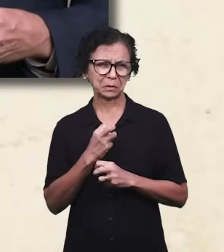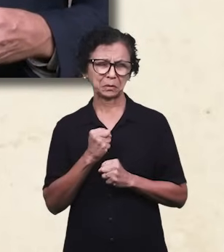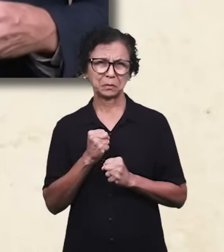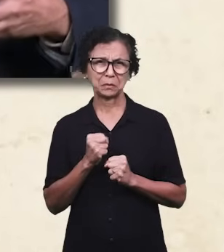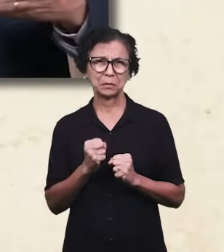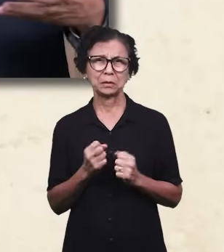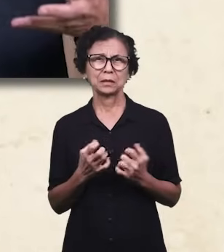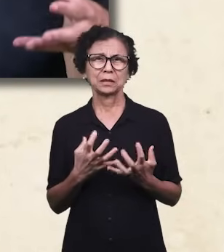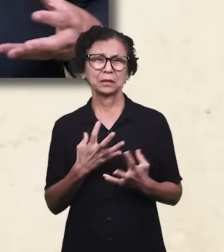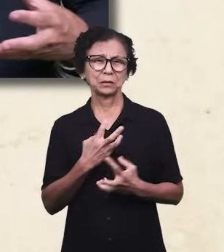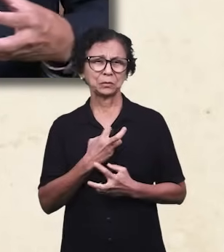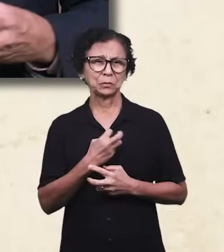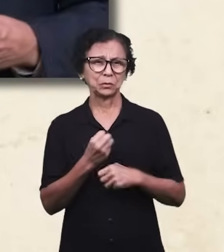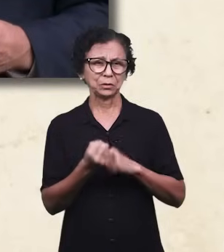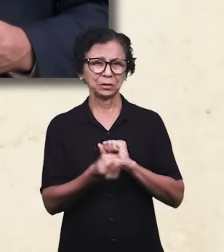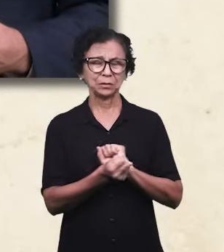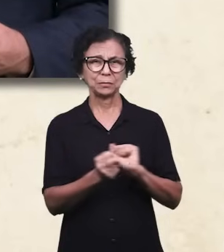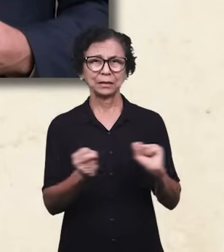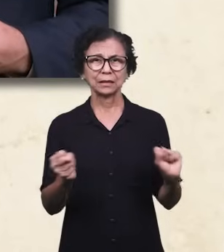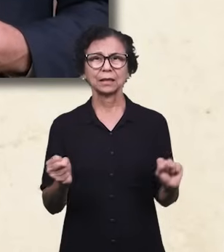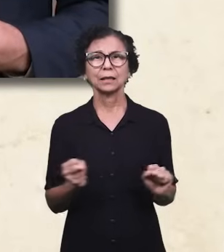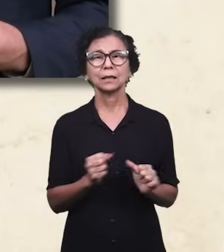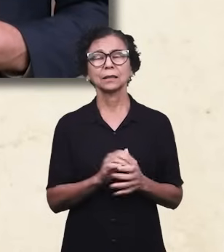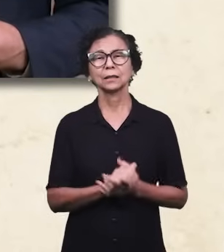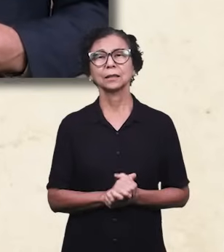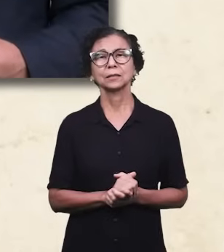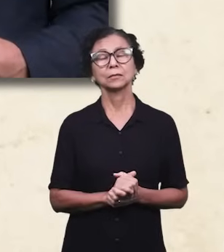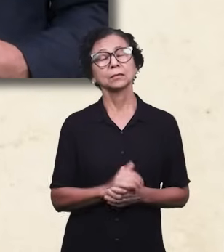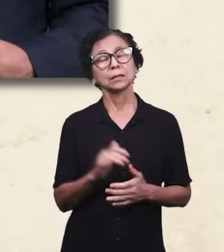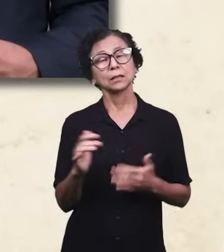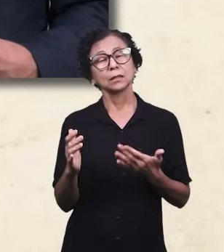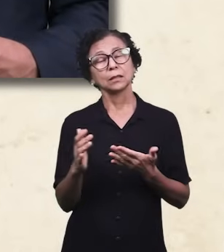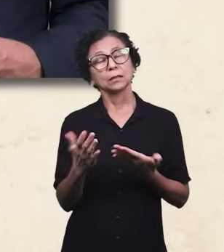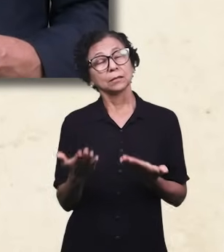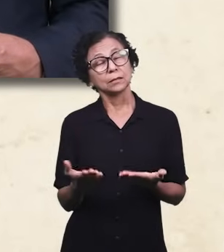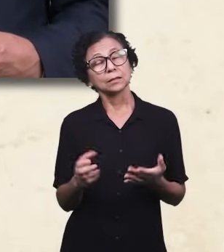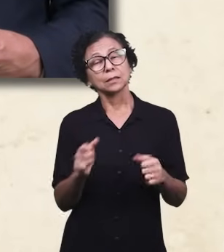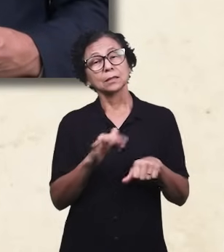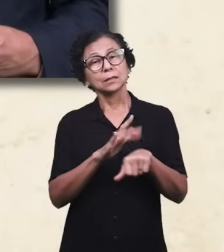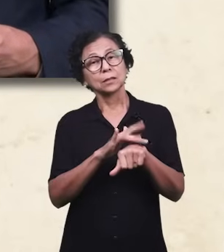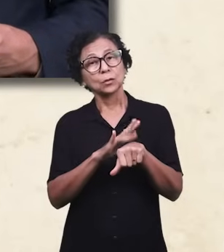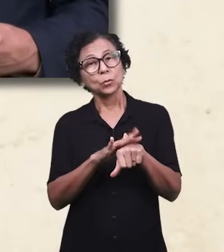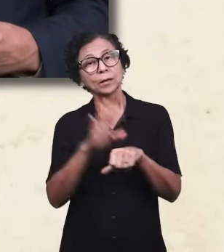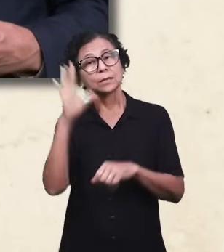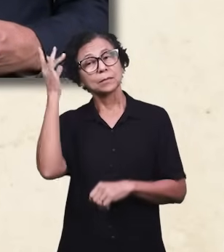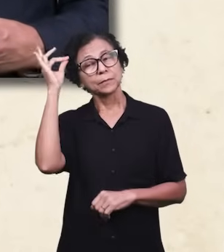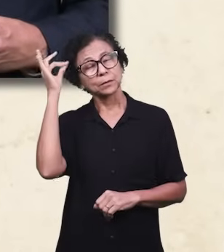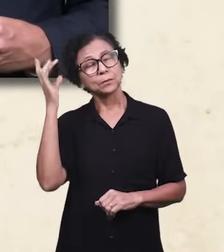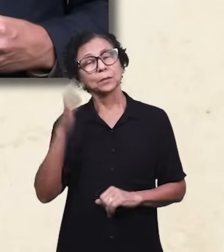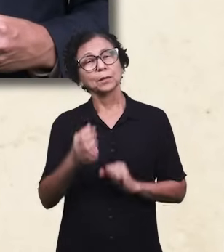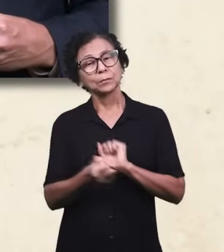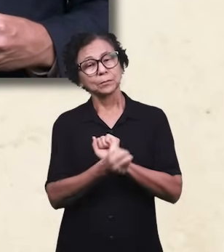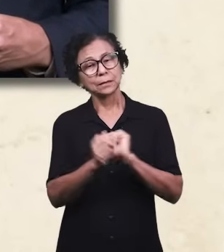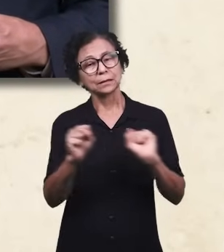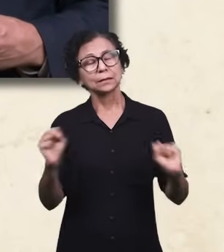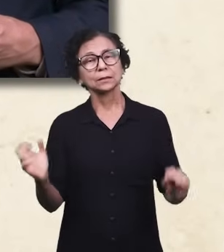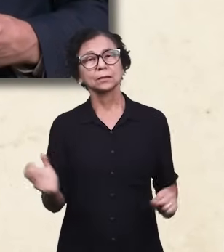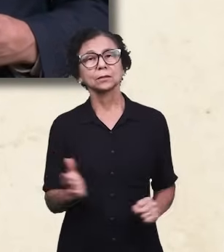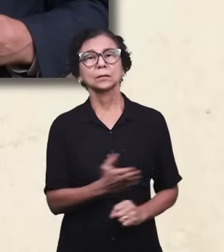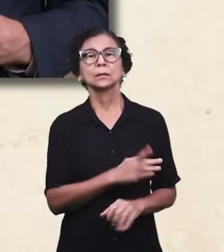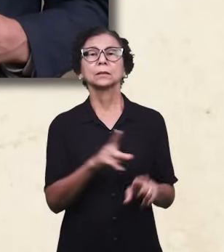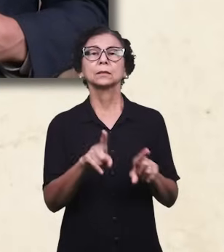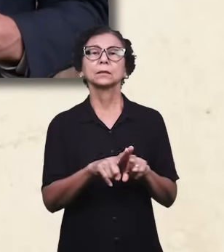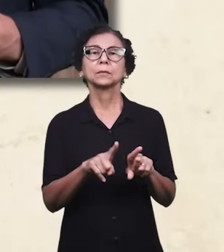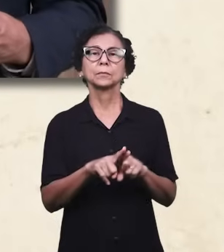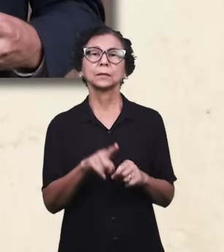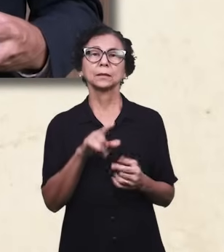estão por trás daquela enfermidade. Mas não podemos deixar de falar também das